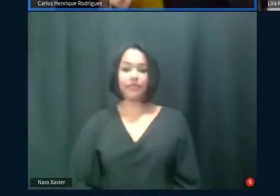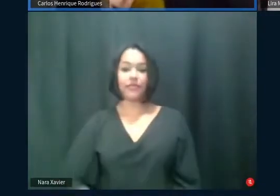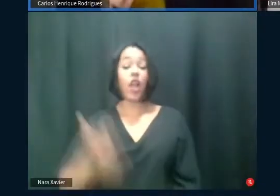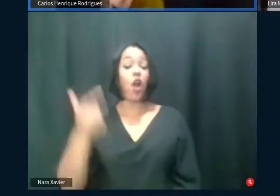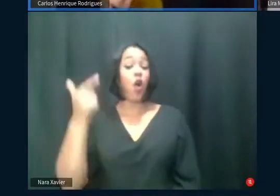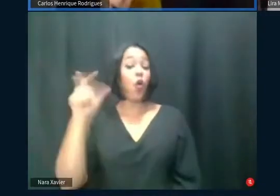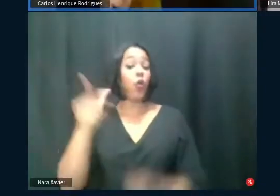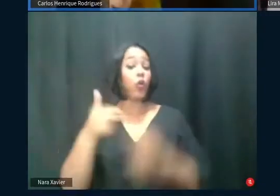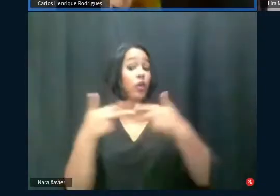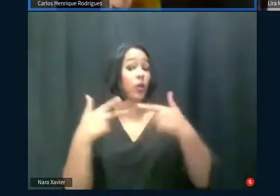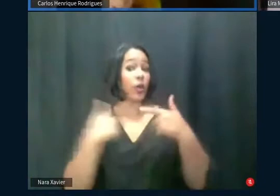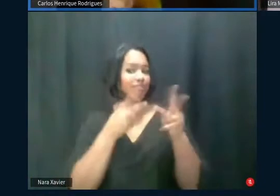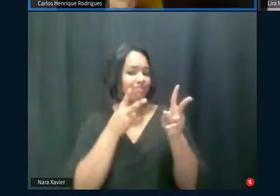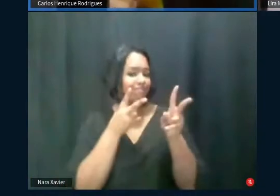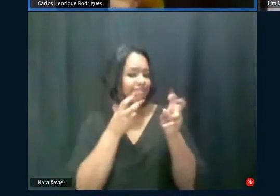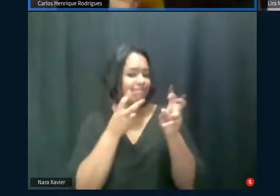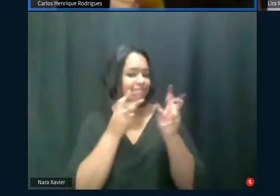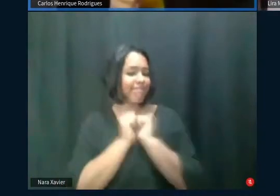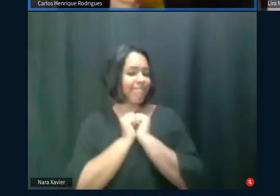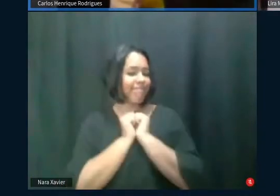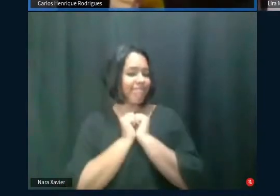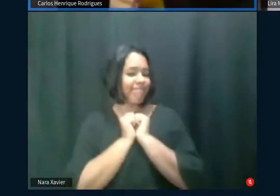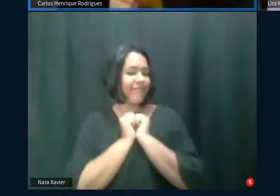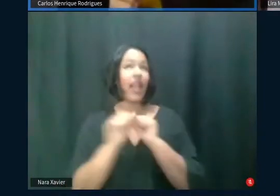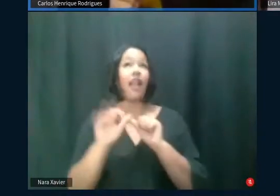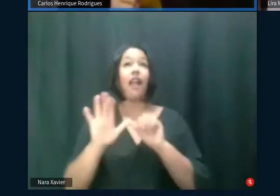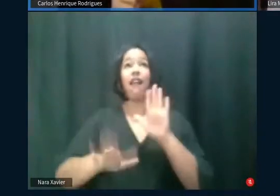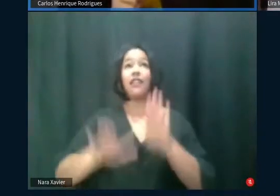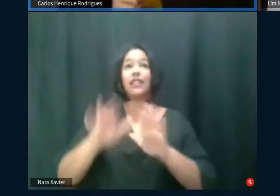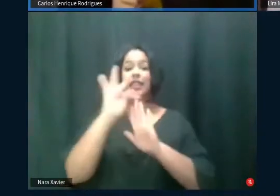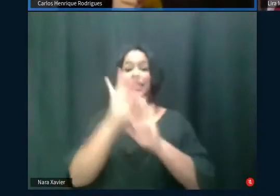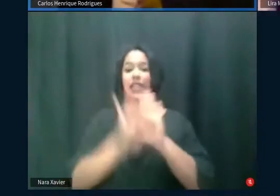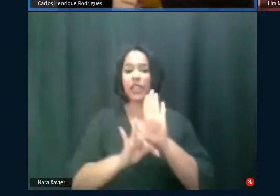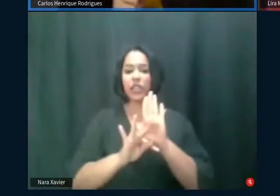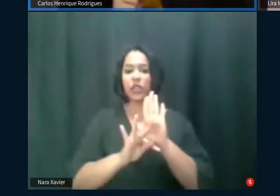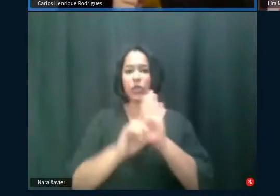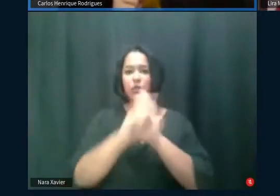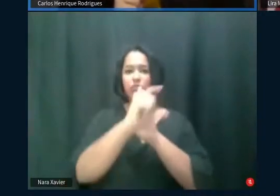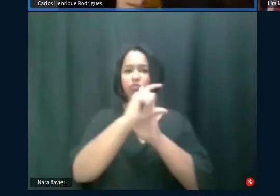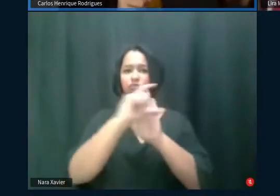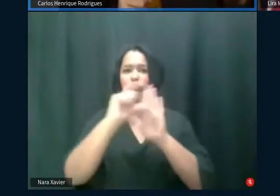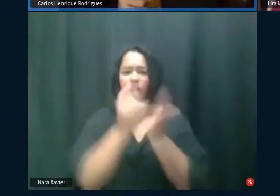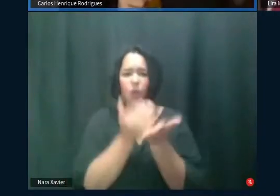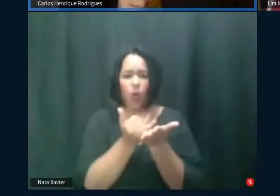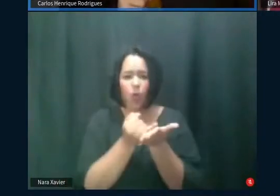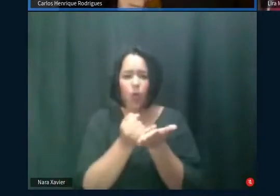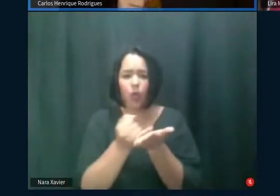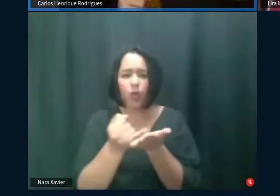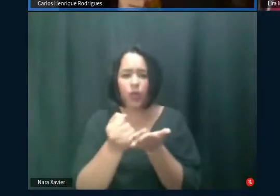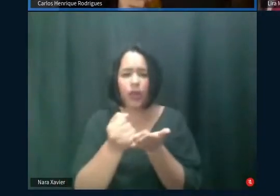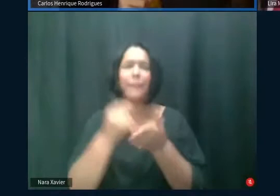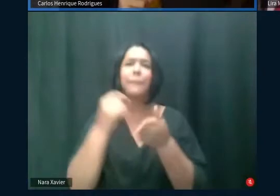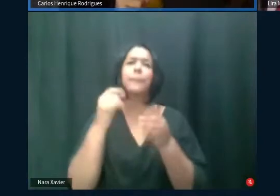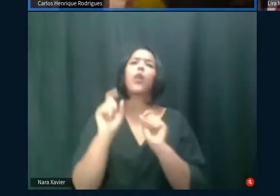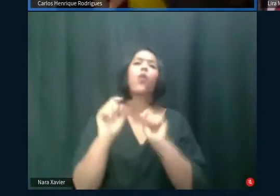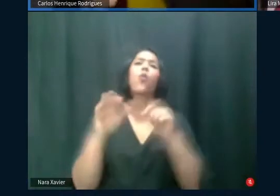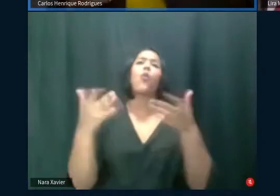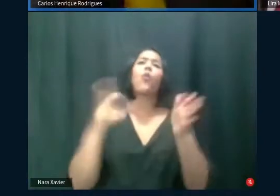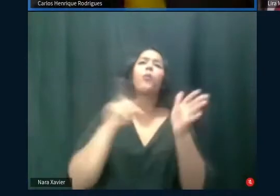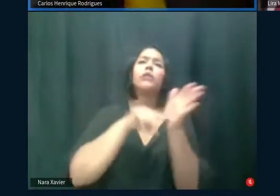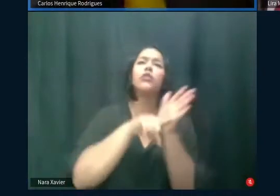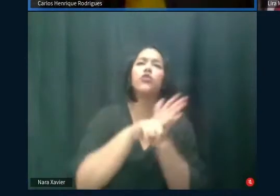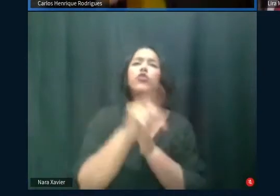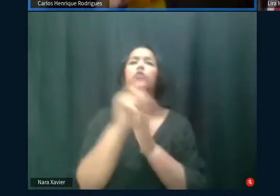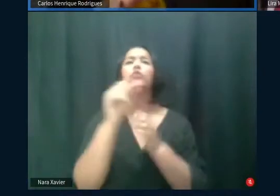é que às vezes aparece um texto mais ali na introdução, como as perguntas de pesquisa, os